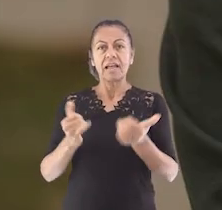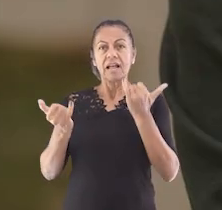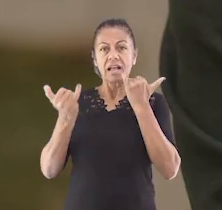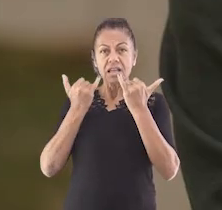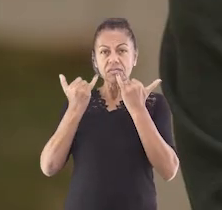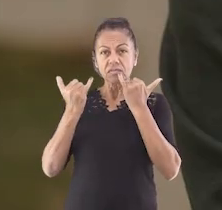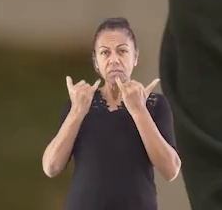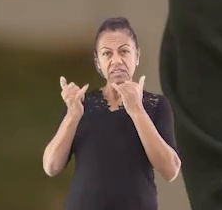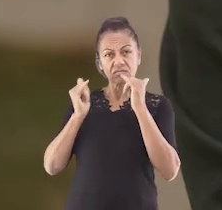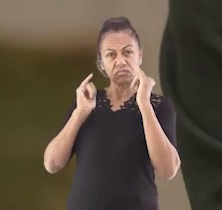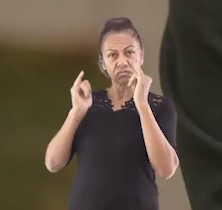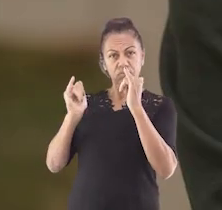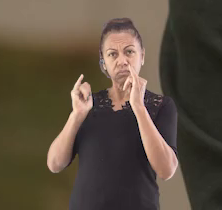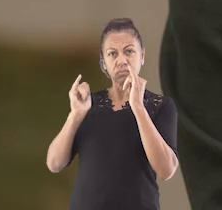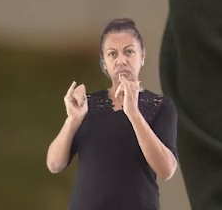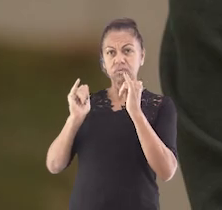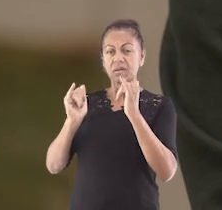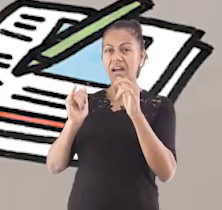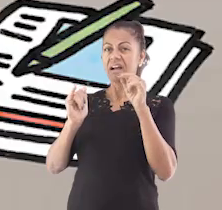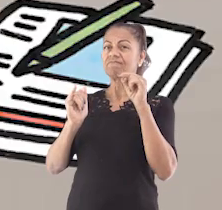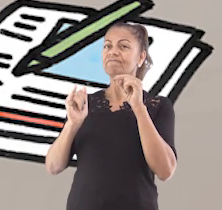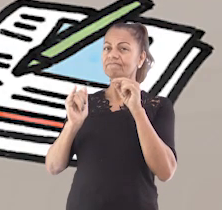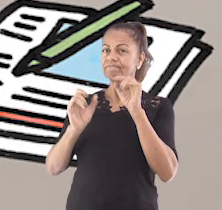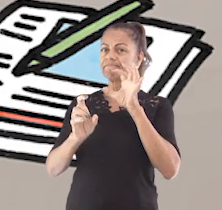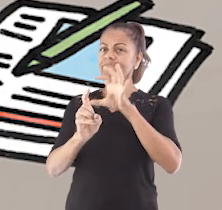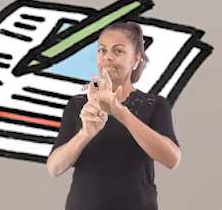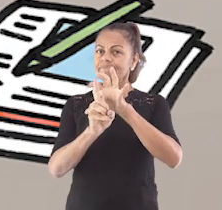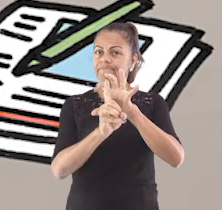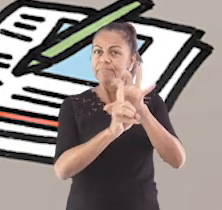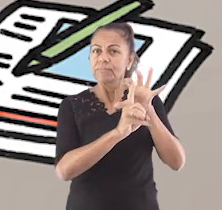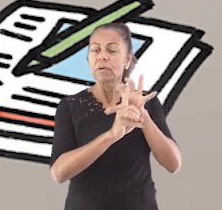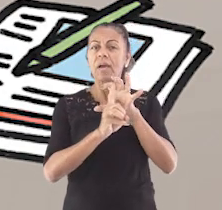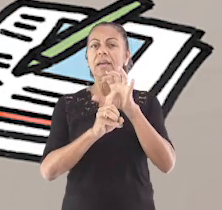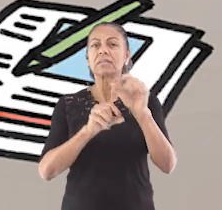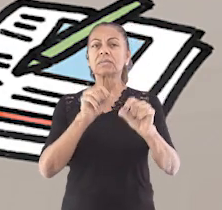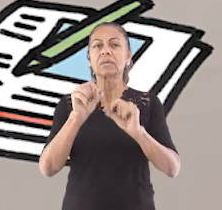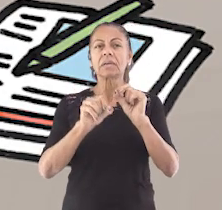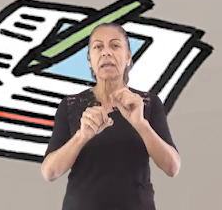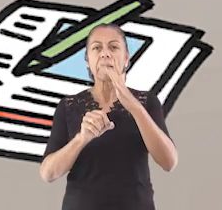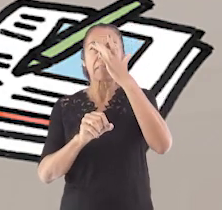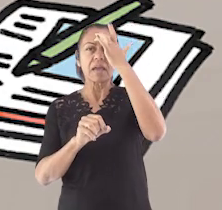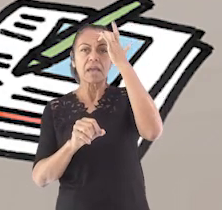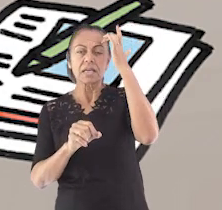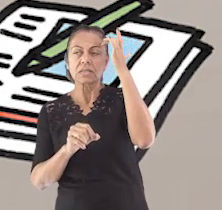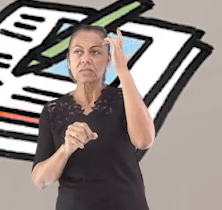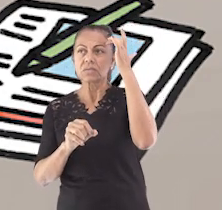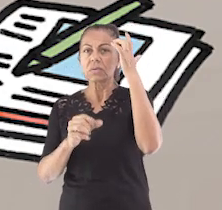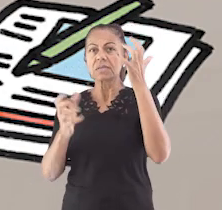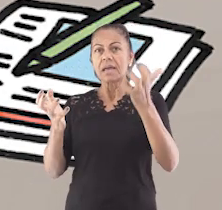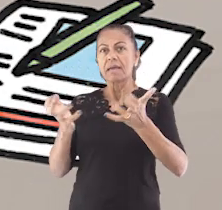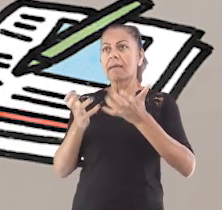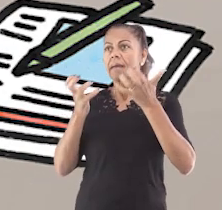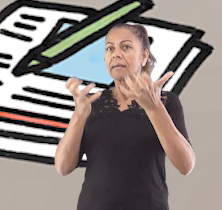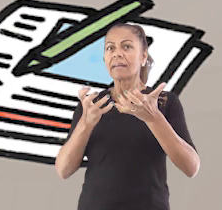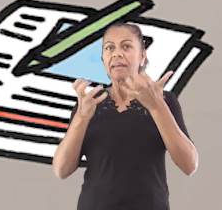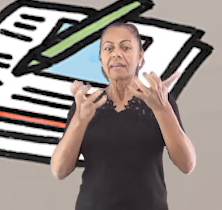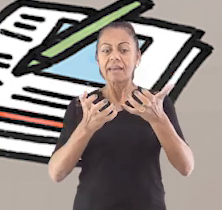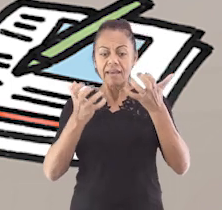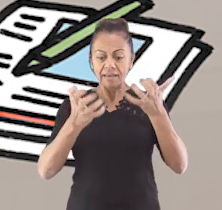sociais, econômicas e sanitárias. A mídia sempre foi grande influenciadora para a